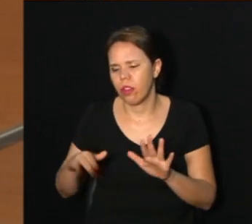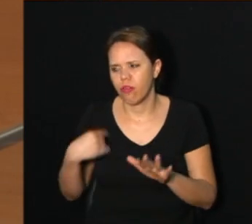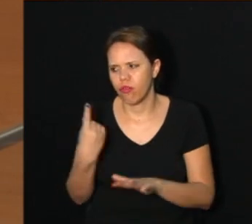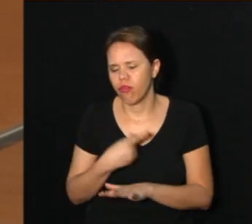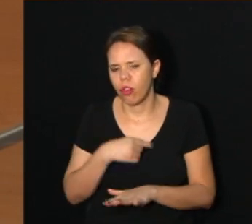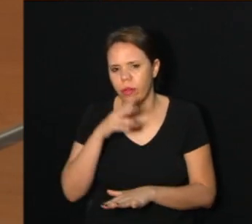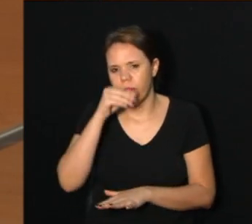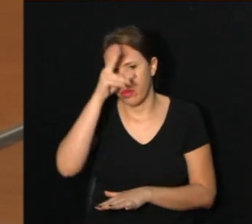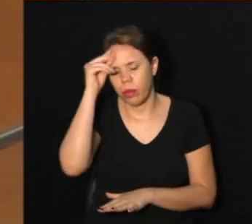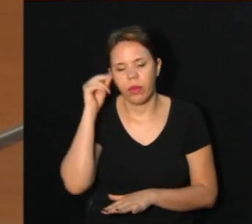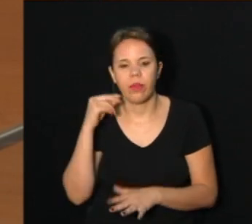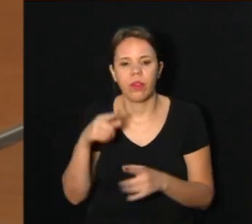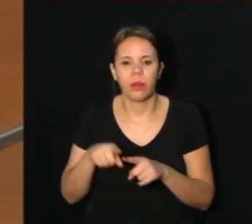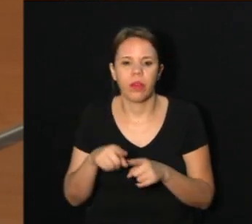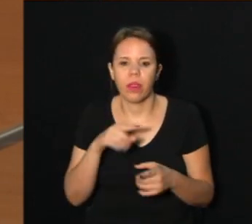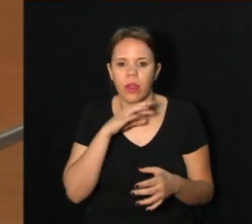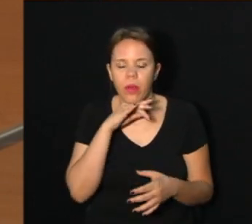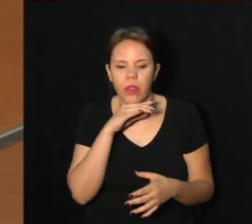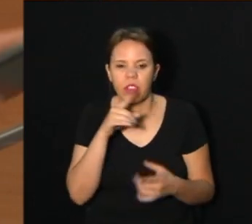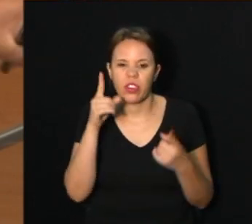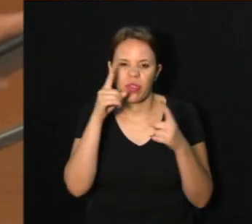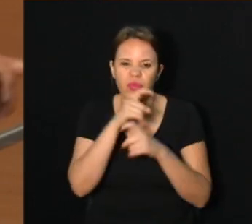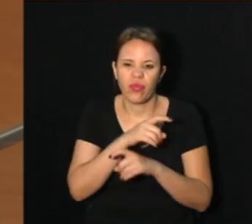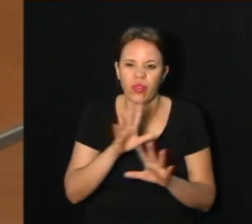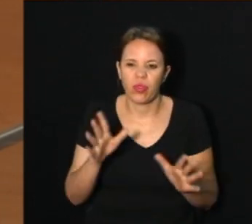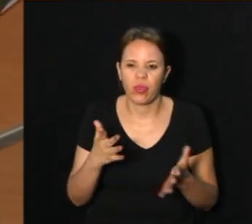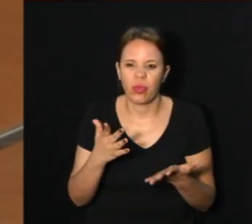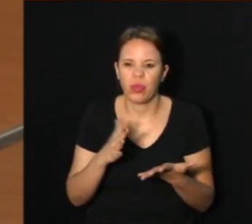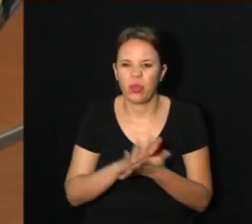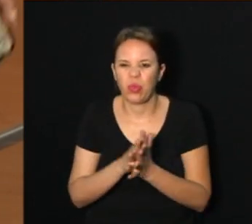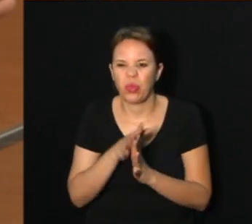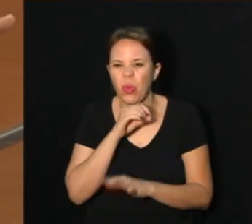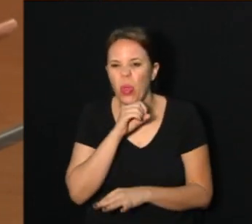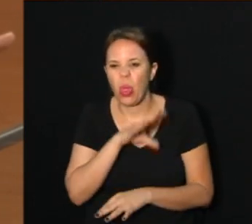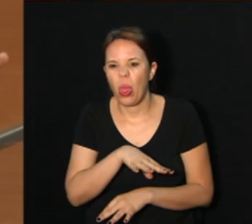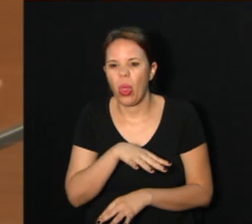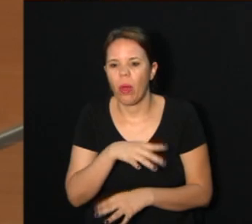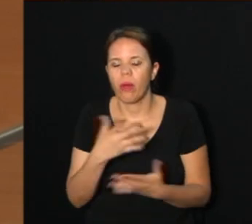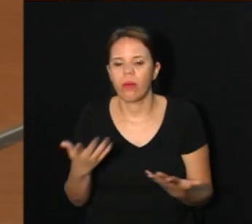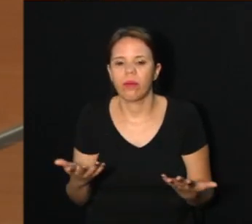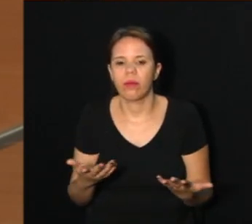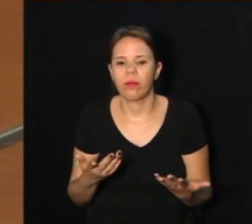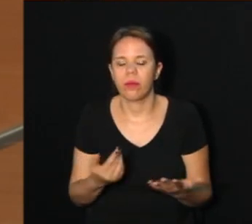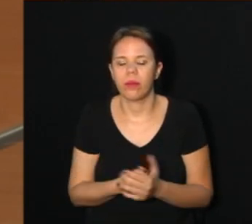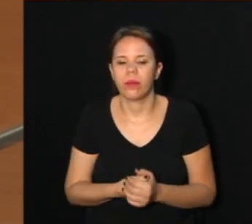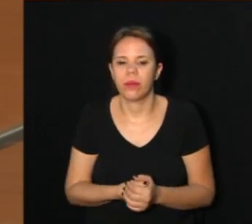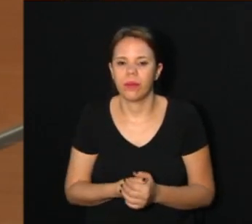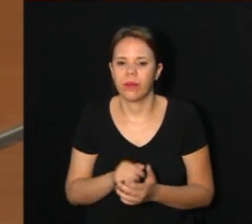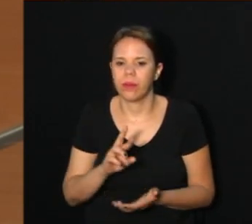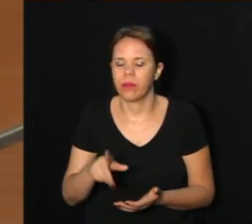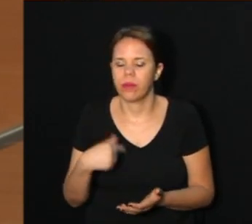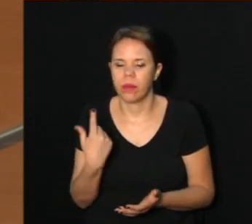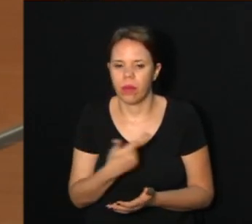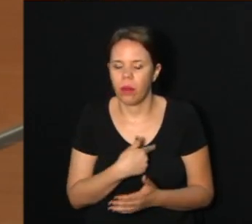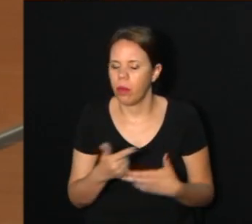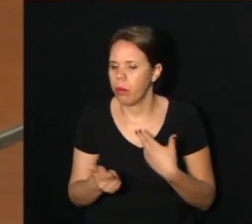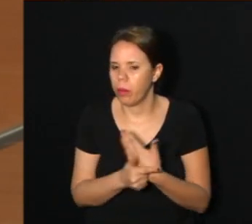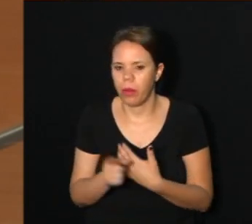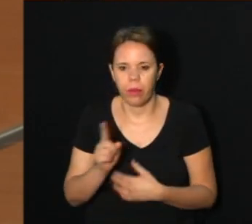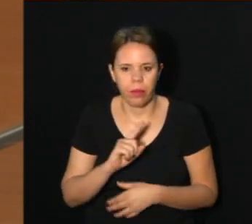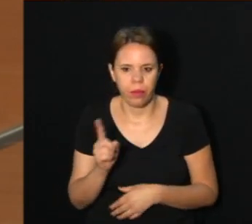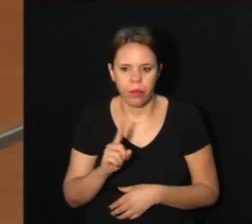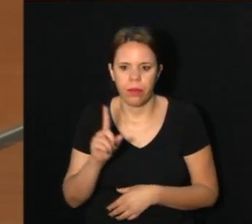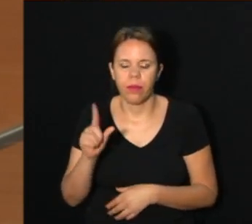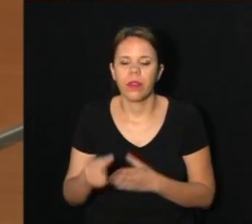hoje o funcionalismo, quer dizer, tudo que não presta hoje coloca no colo do funcionalismo. Esse não é o meu papel. Meu papel aqui